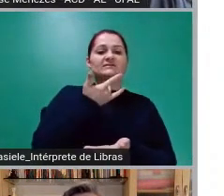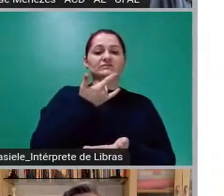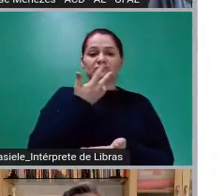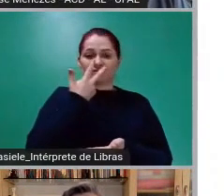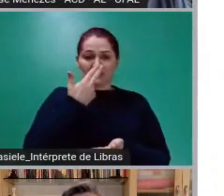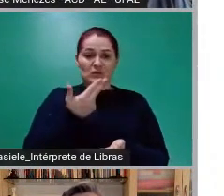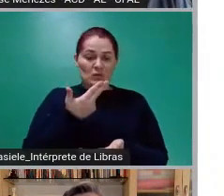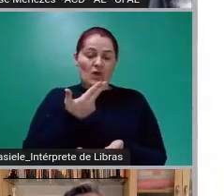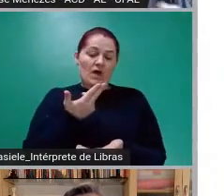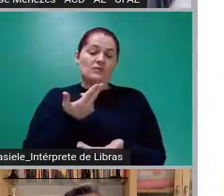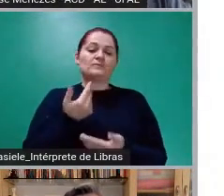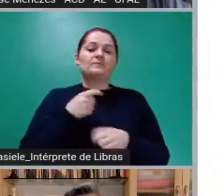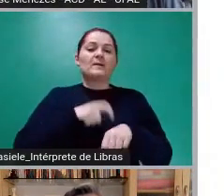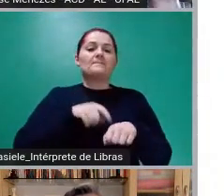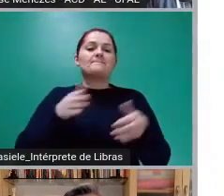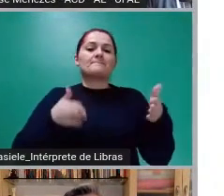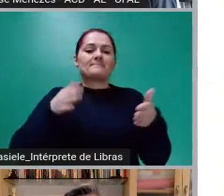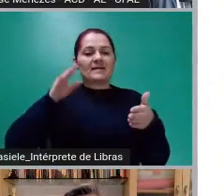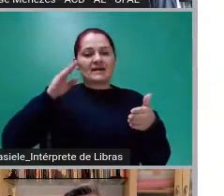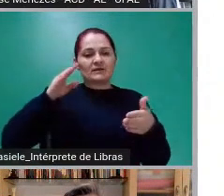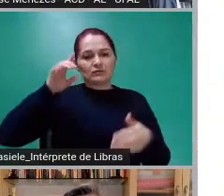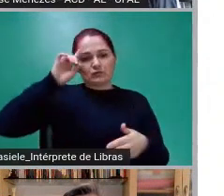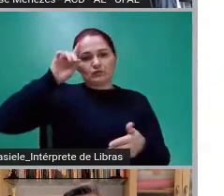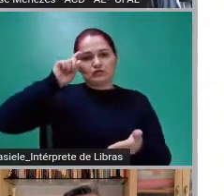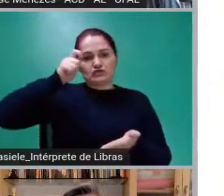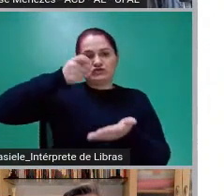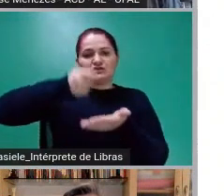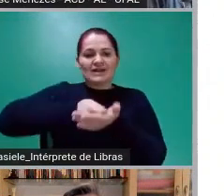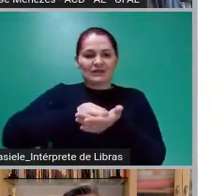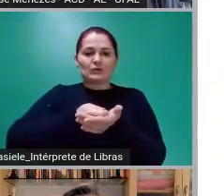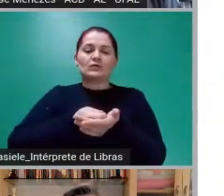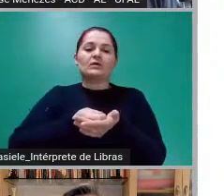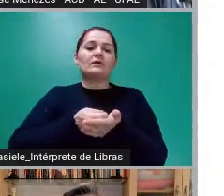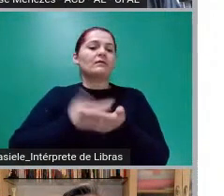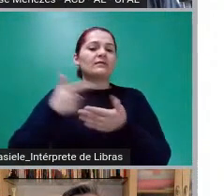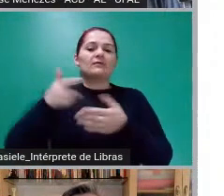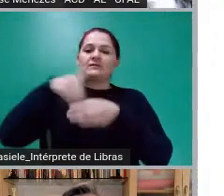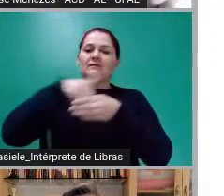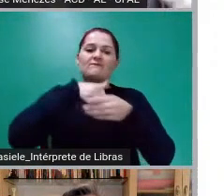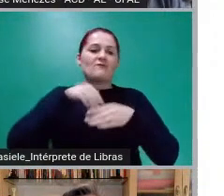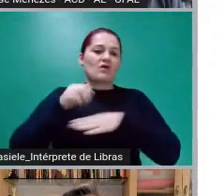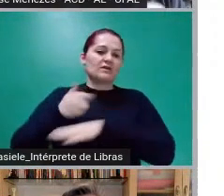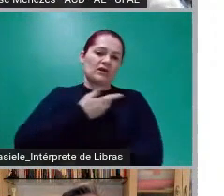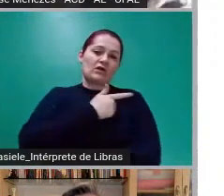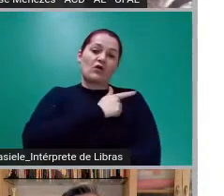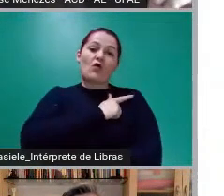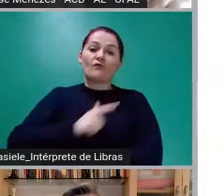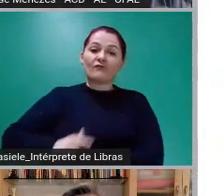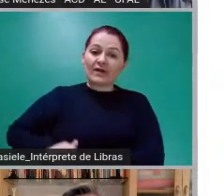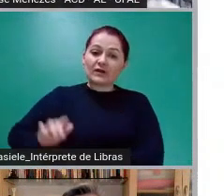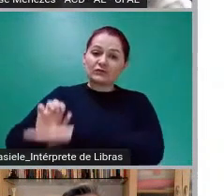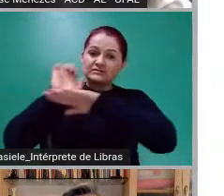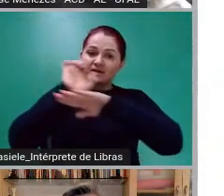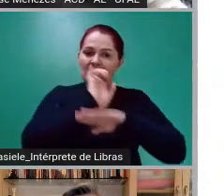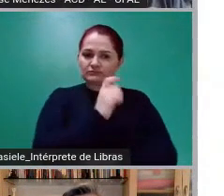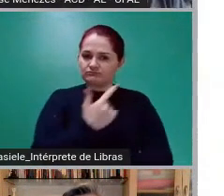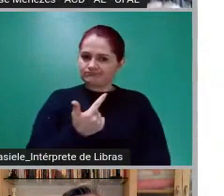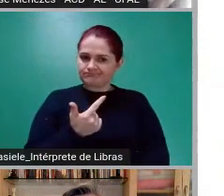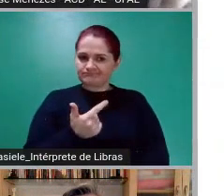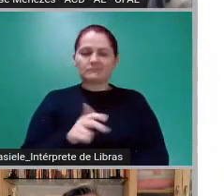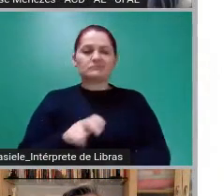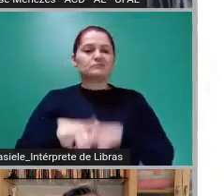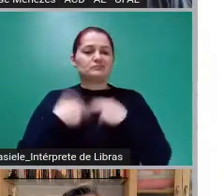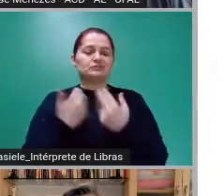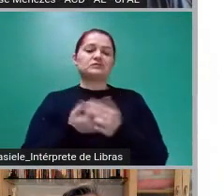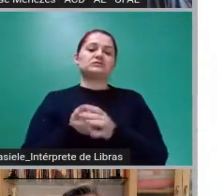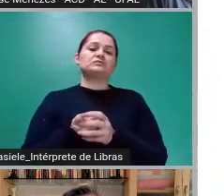presidente o presidente vindo do golpe, ele precisava se legitimar. Então, os estados tomaram dinheiro